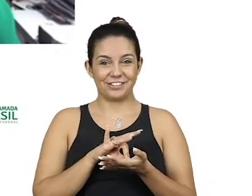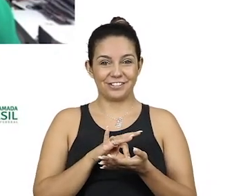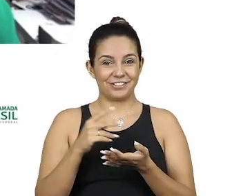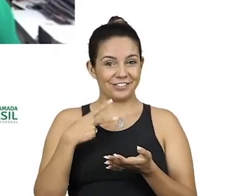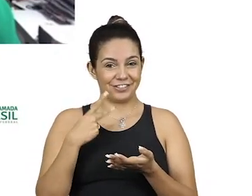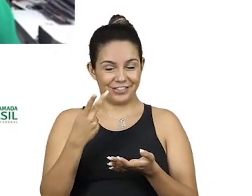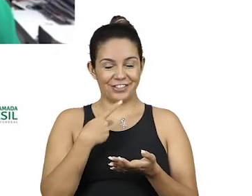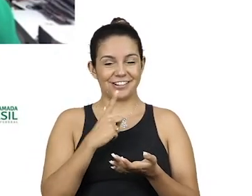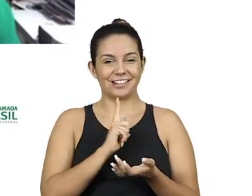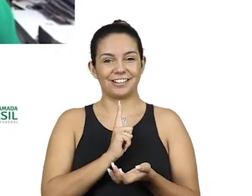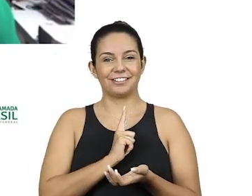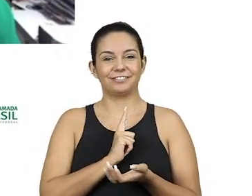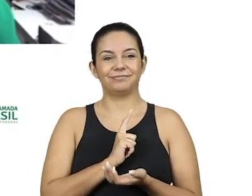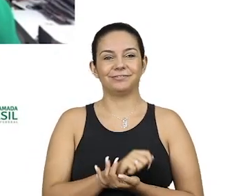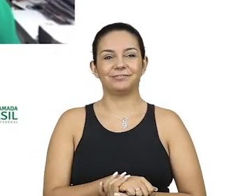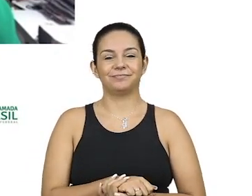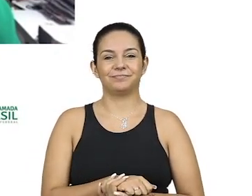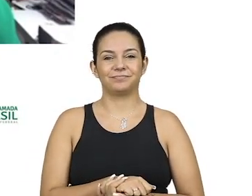mas nós temos